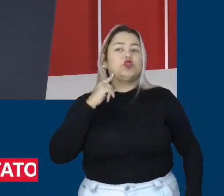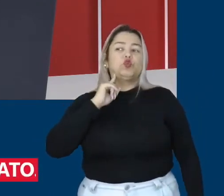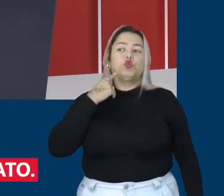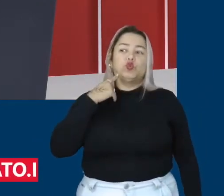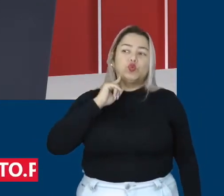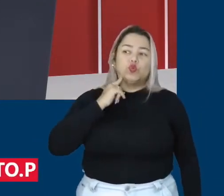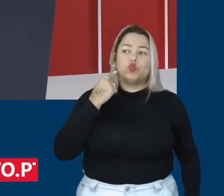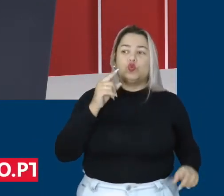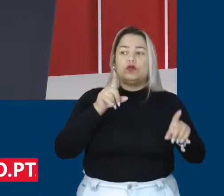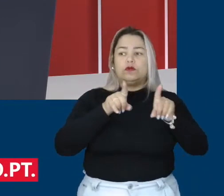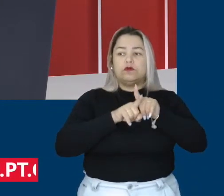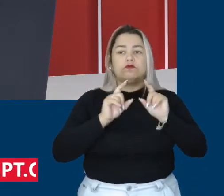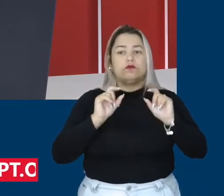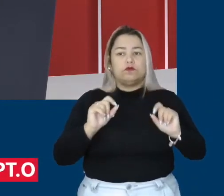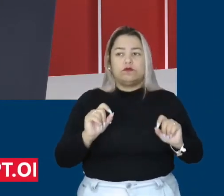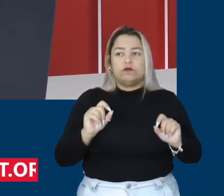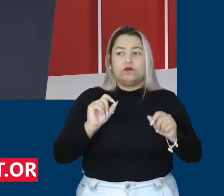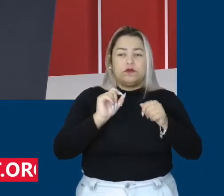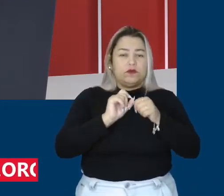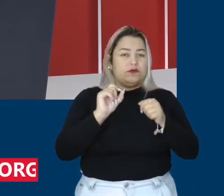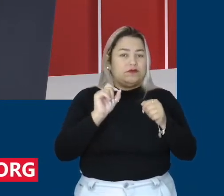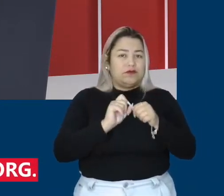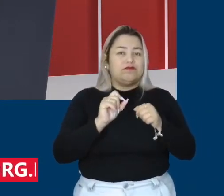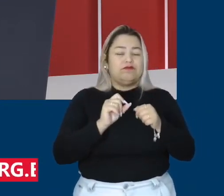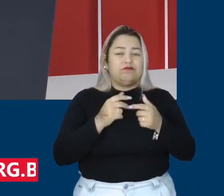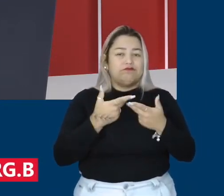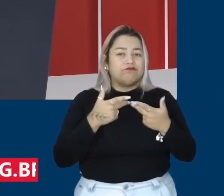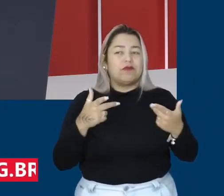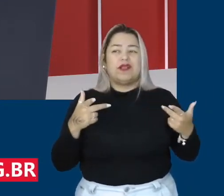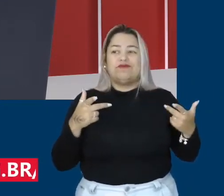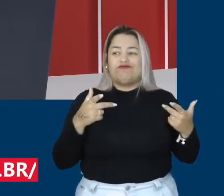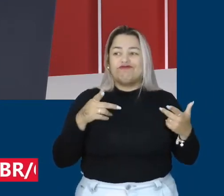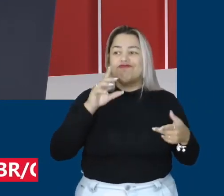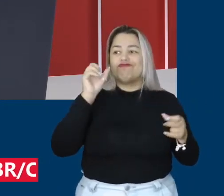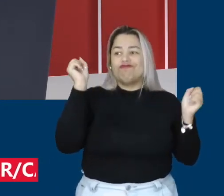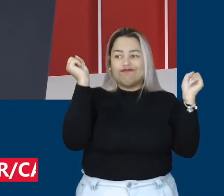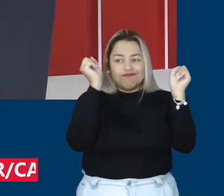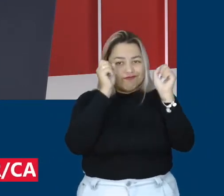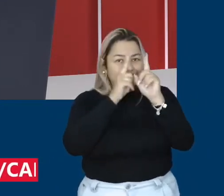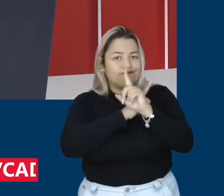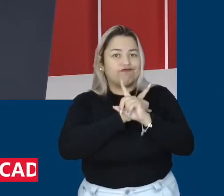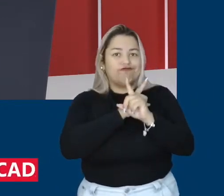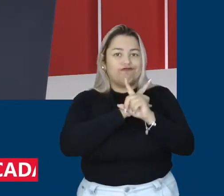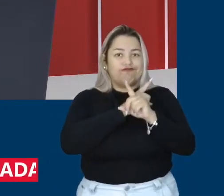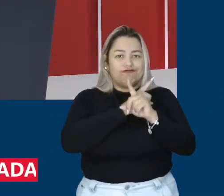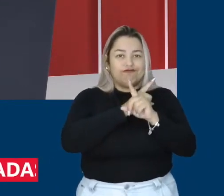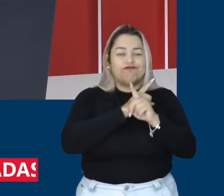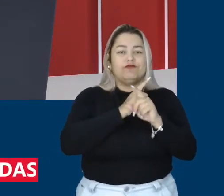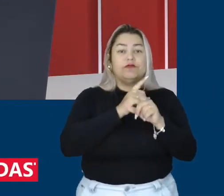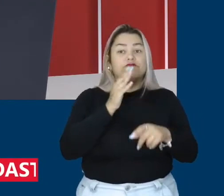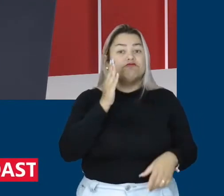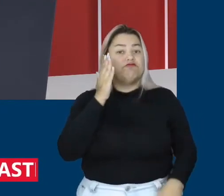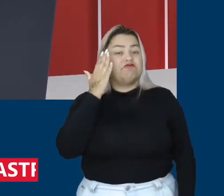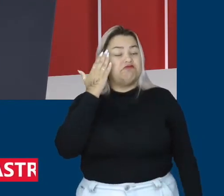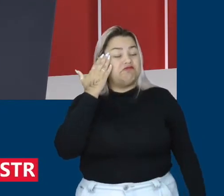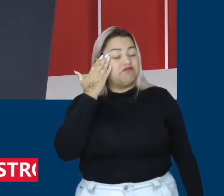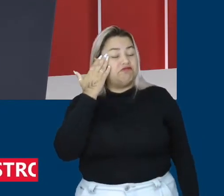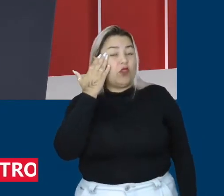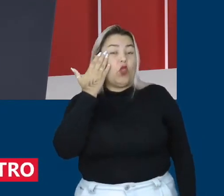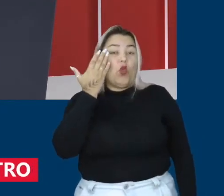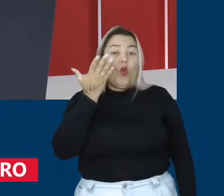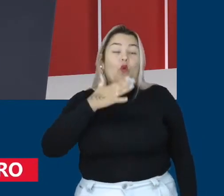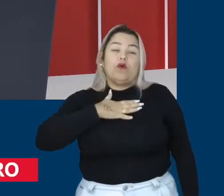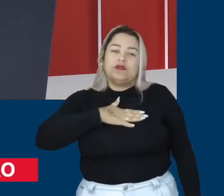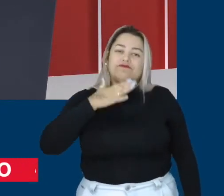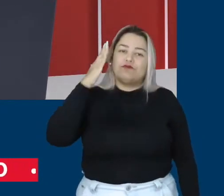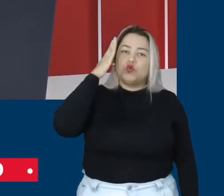trazem a situação fica ainda mais crítica com a atuação dessas nações. E eu queria saber que papel que o